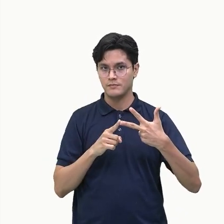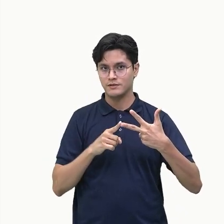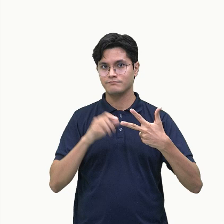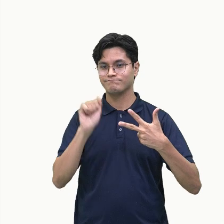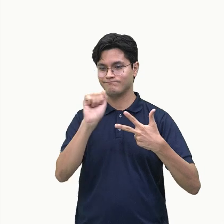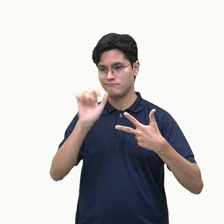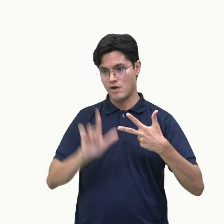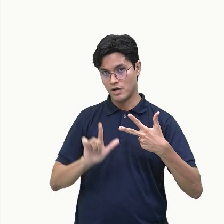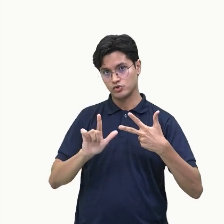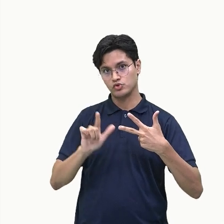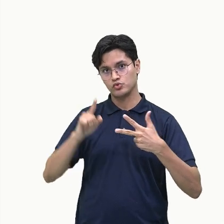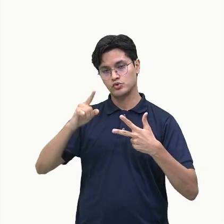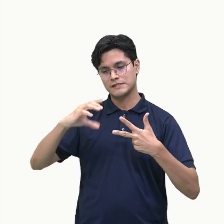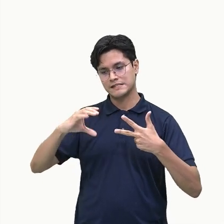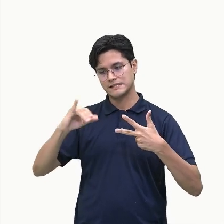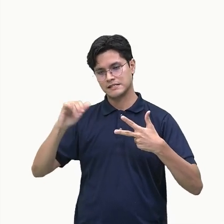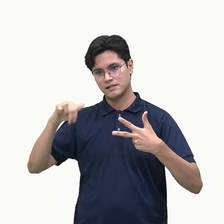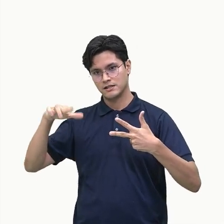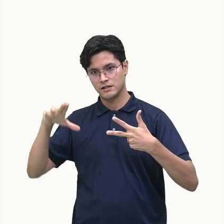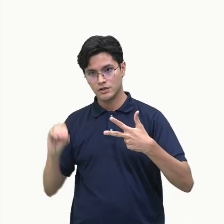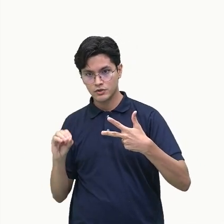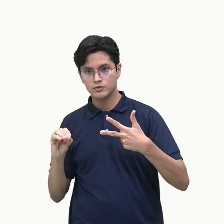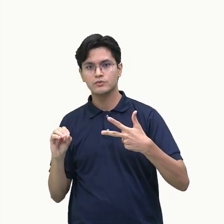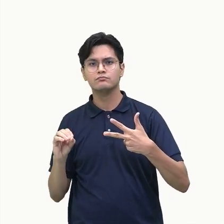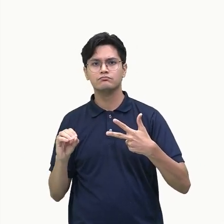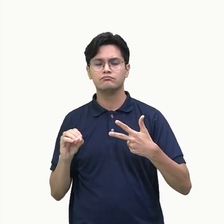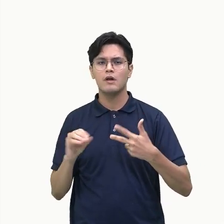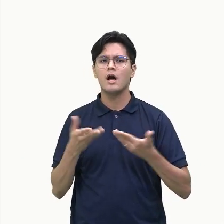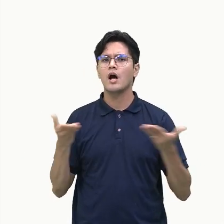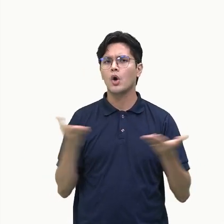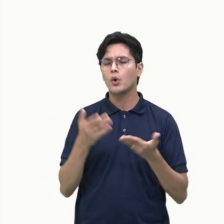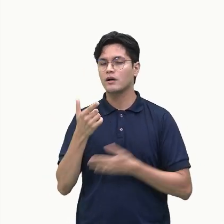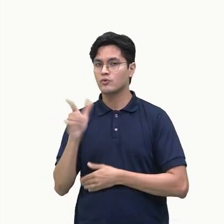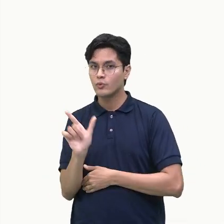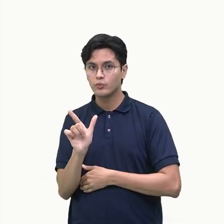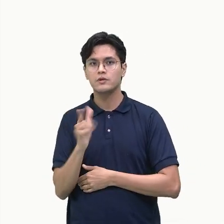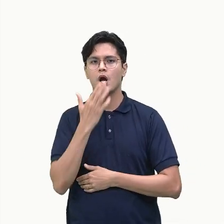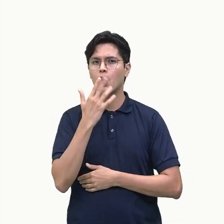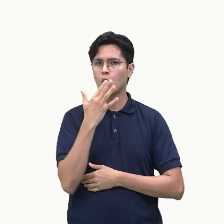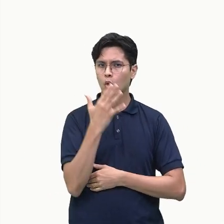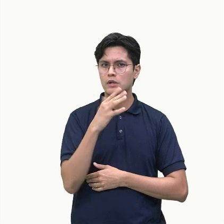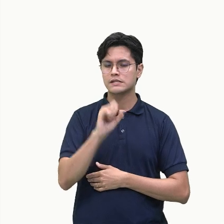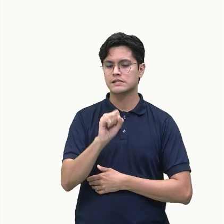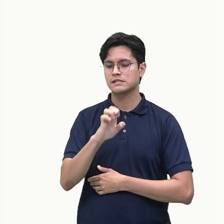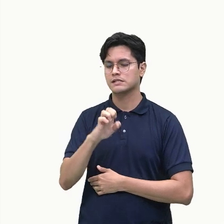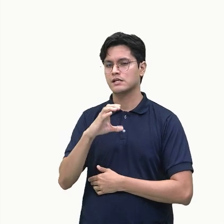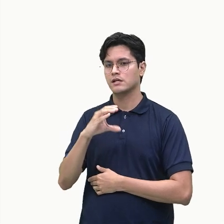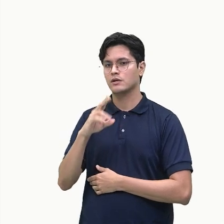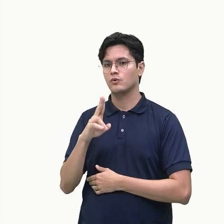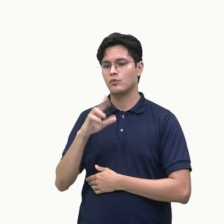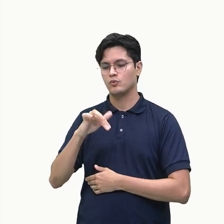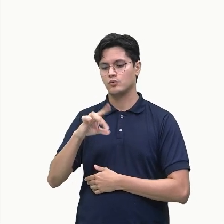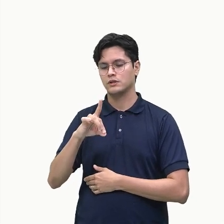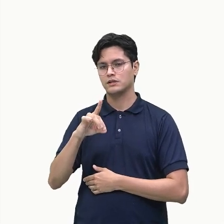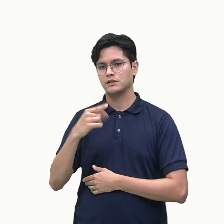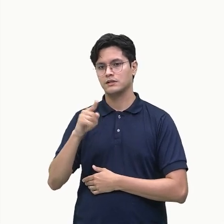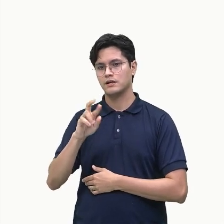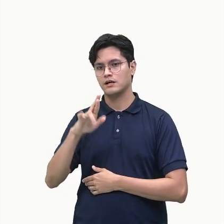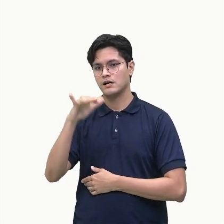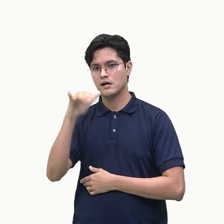ciano. E o que são as cores secundárias? Se eu pegar o